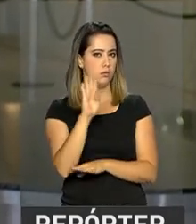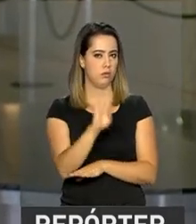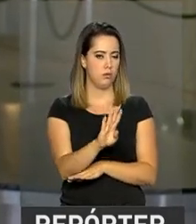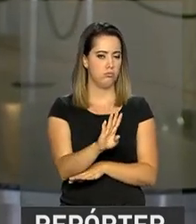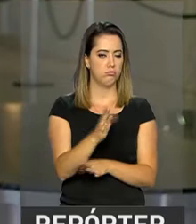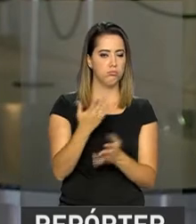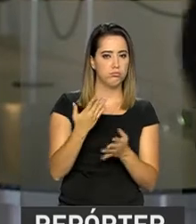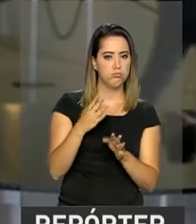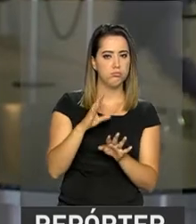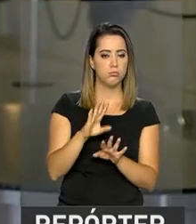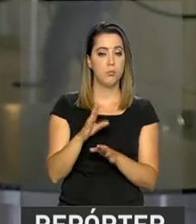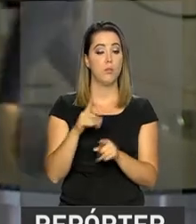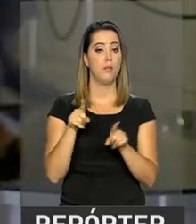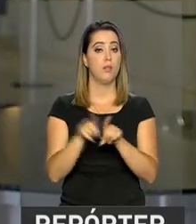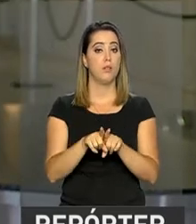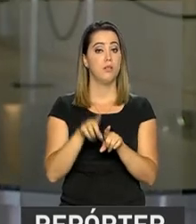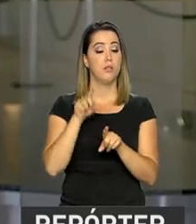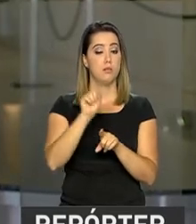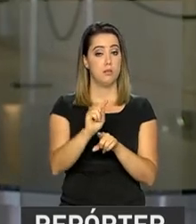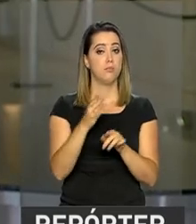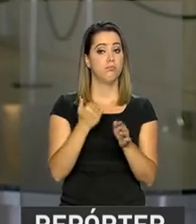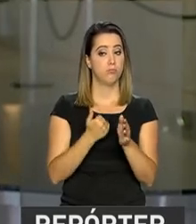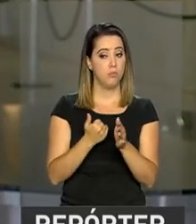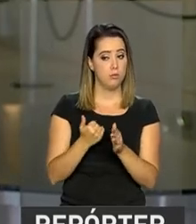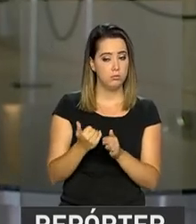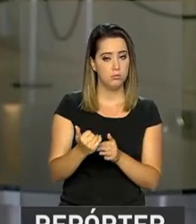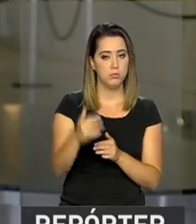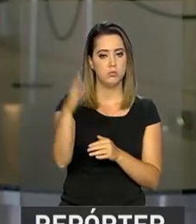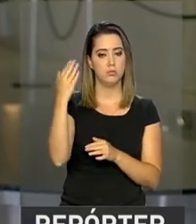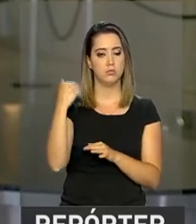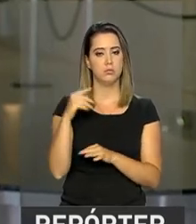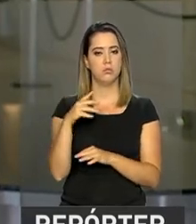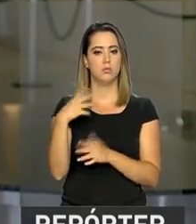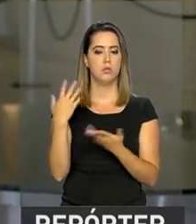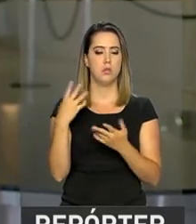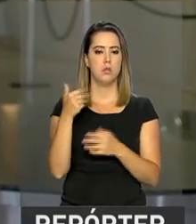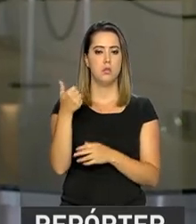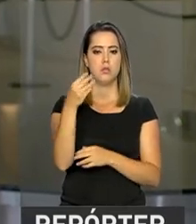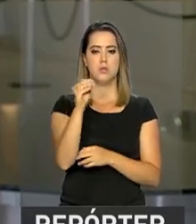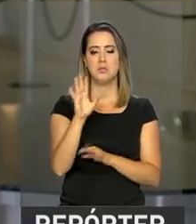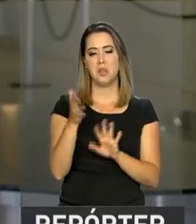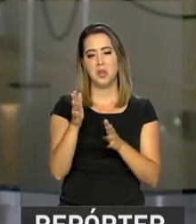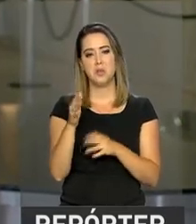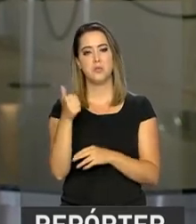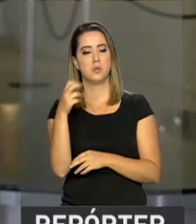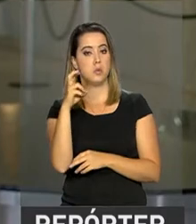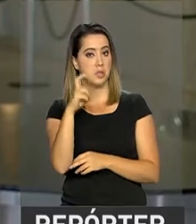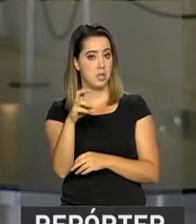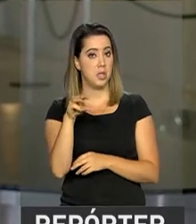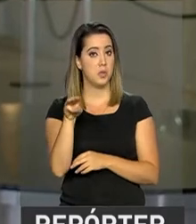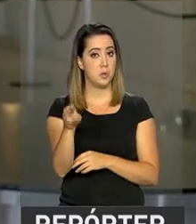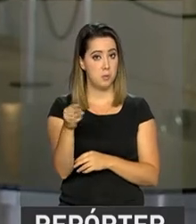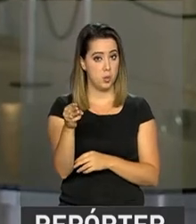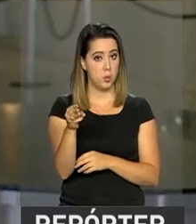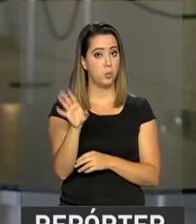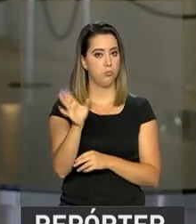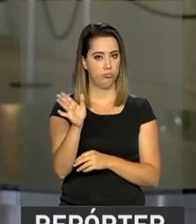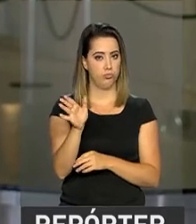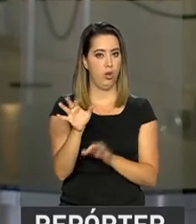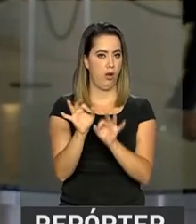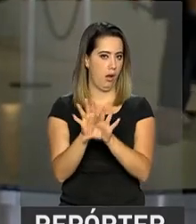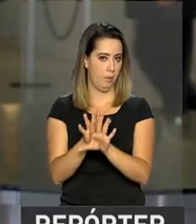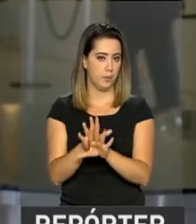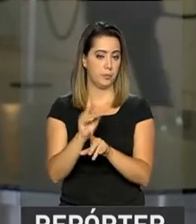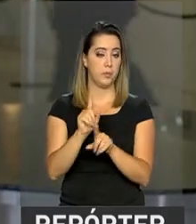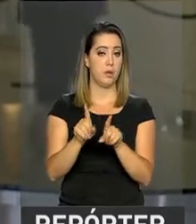e 15 da tarde e deve se estender por mais uns 10 a 15 minutos. São ao todo 12 embaixadores que